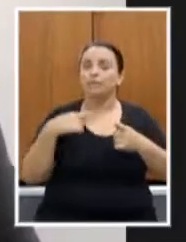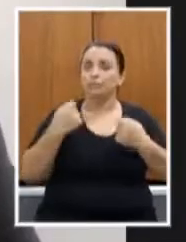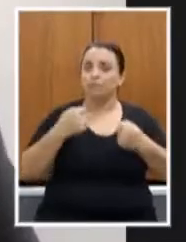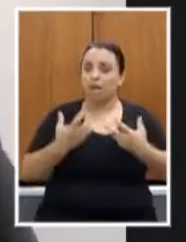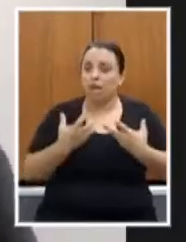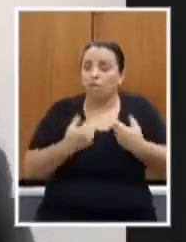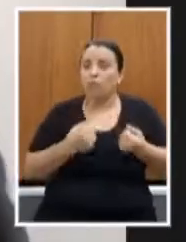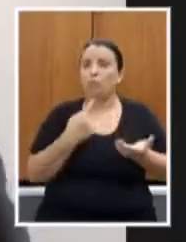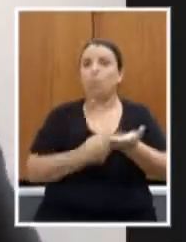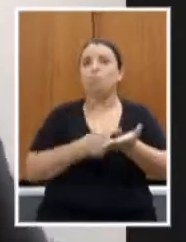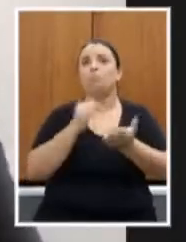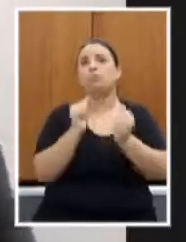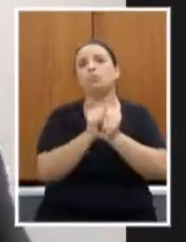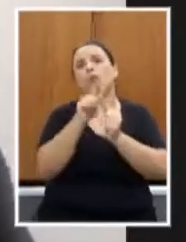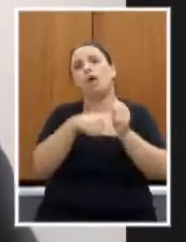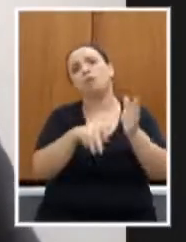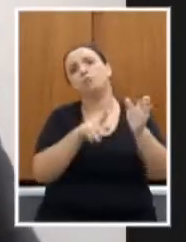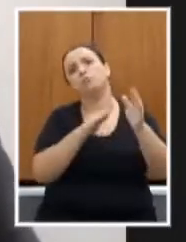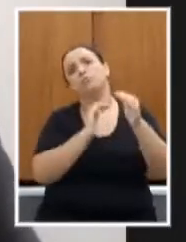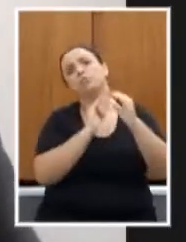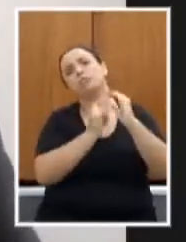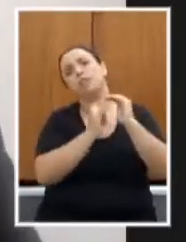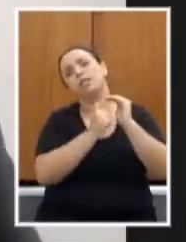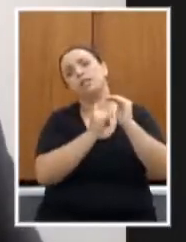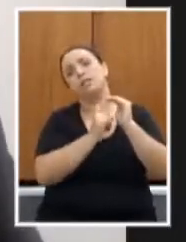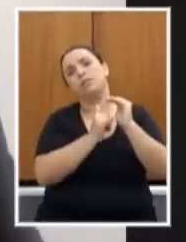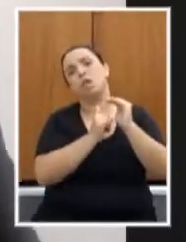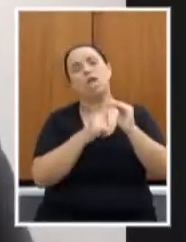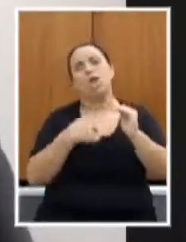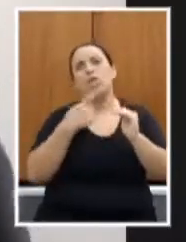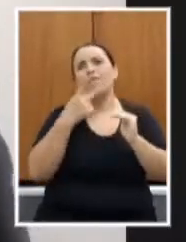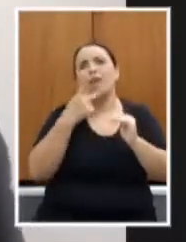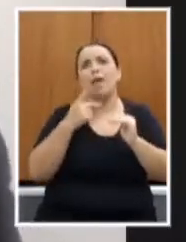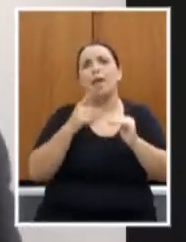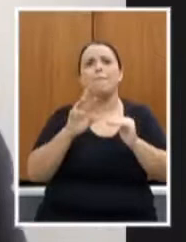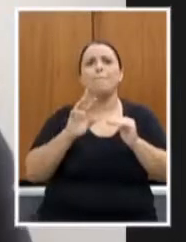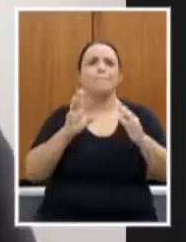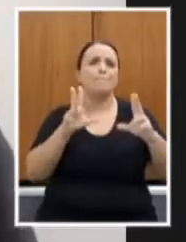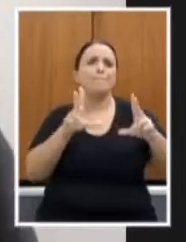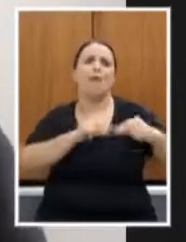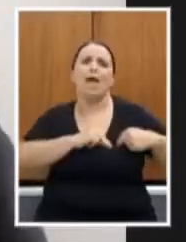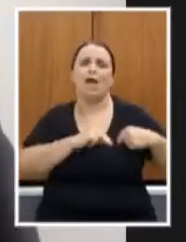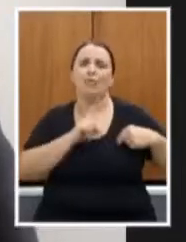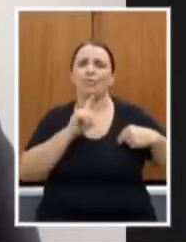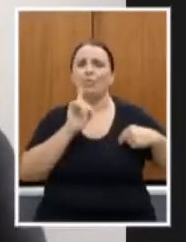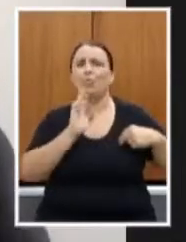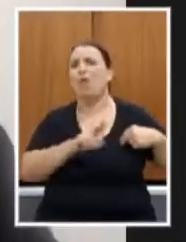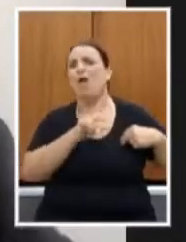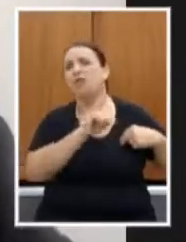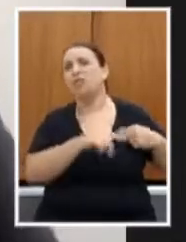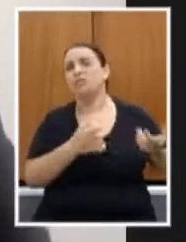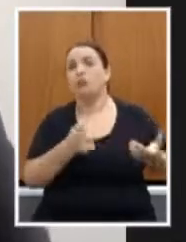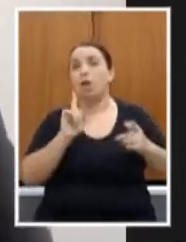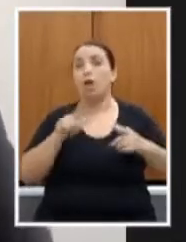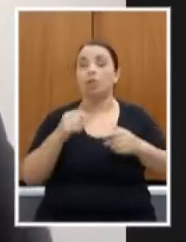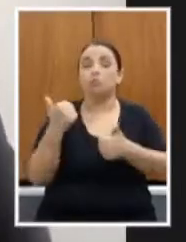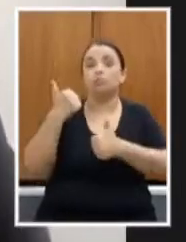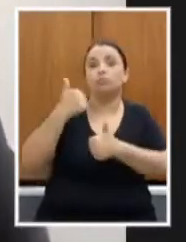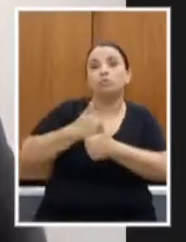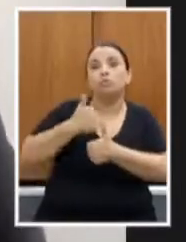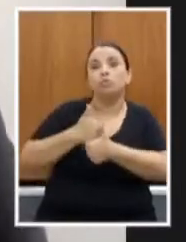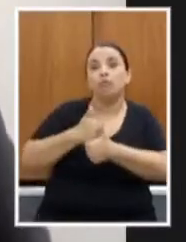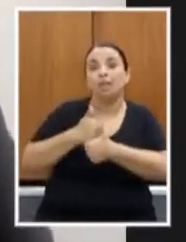muito sincero, não estou entrando na questão de mérito, não. Foi um substitutivo apresentado nesta